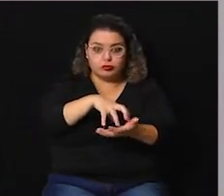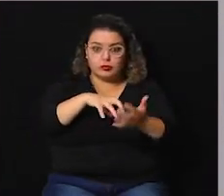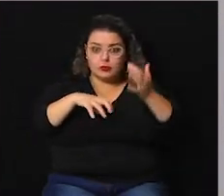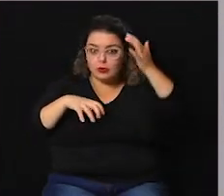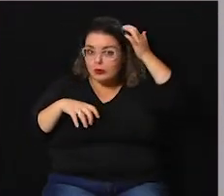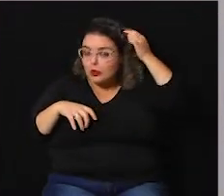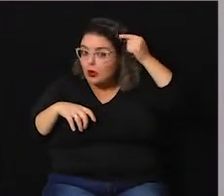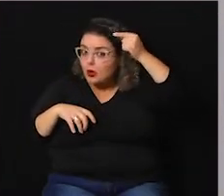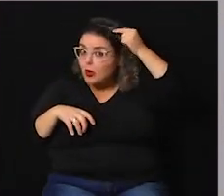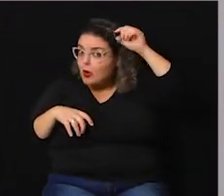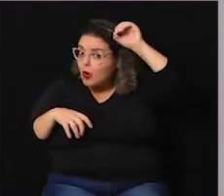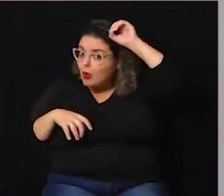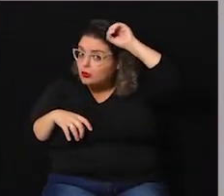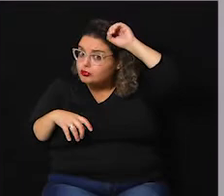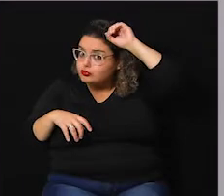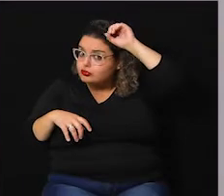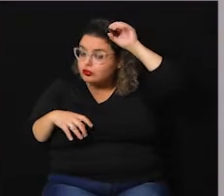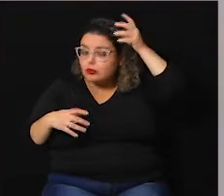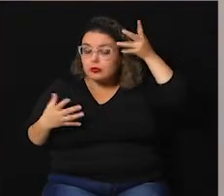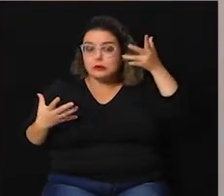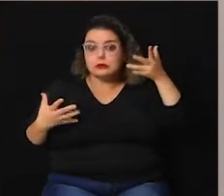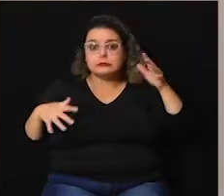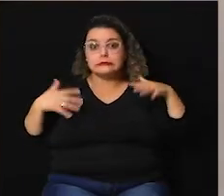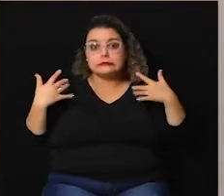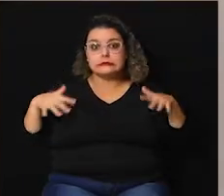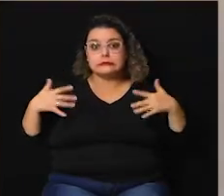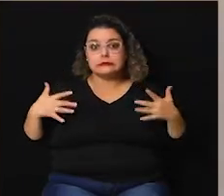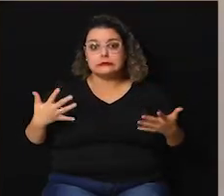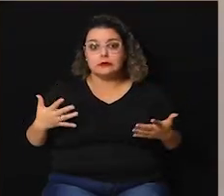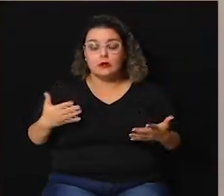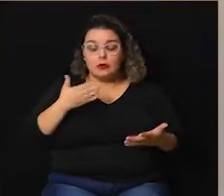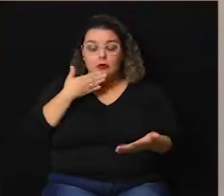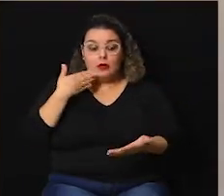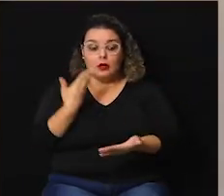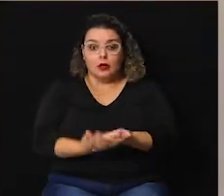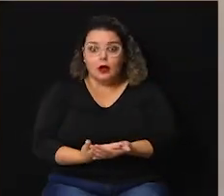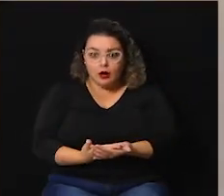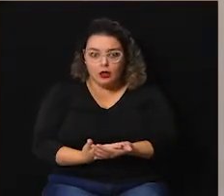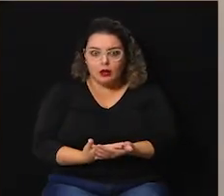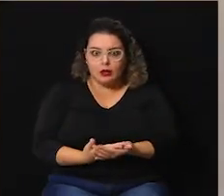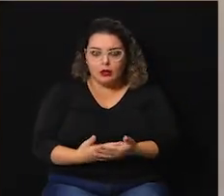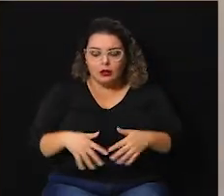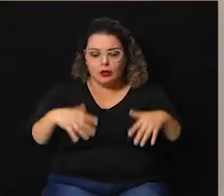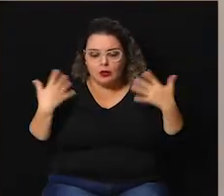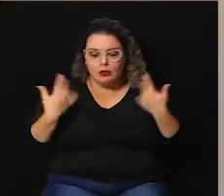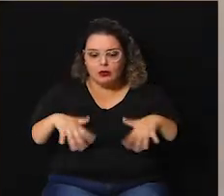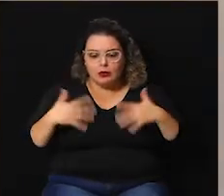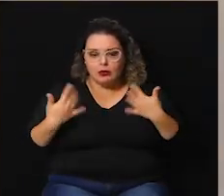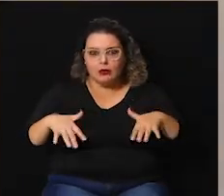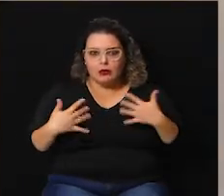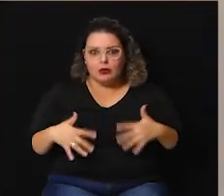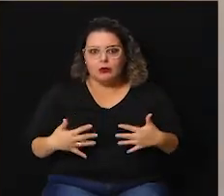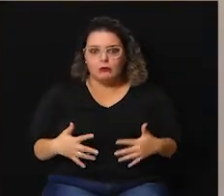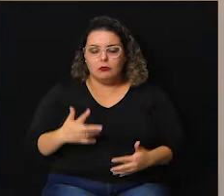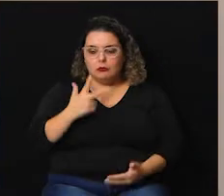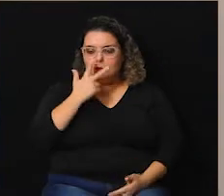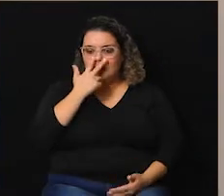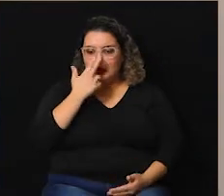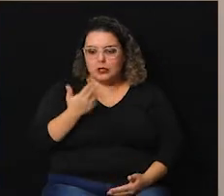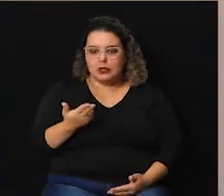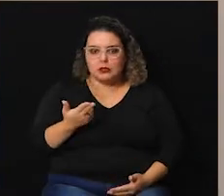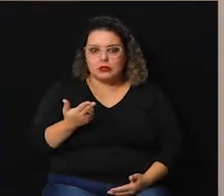buraco da pelada, da falha no couro cabeludo. Quer dizer, é um susto gigante, a pessoa parece que